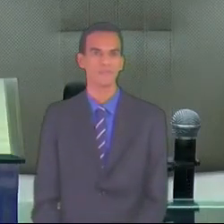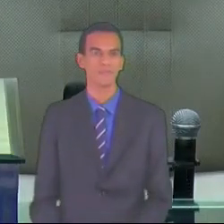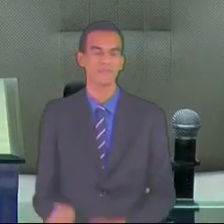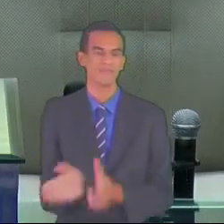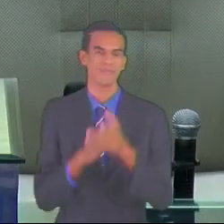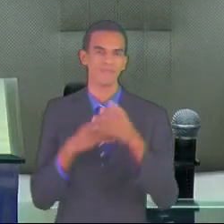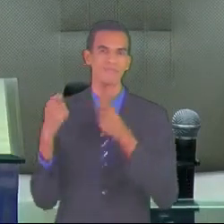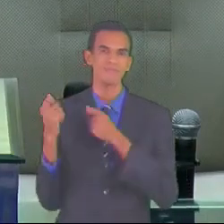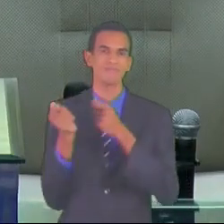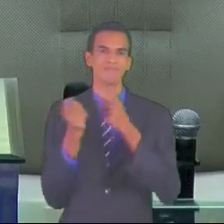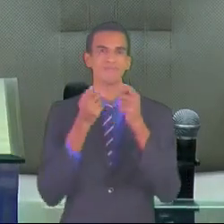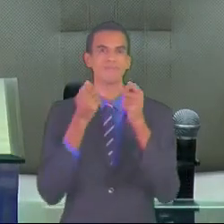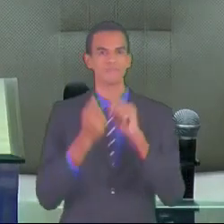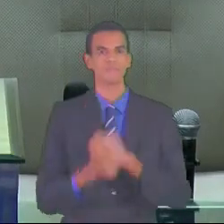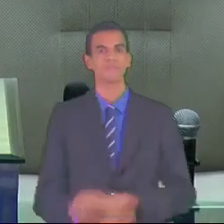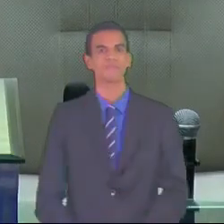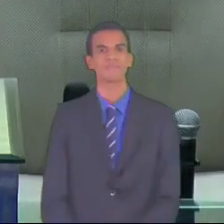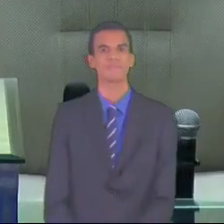Aleluia.